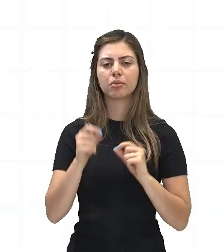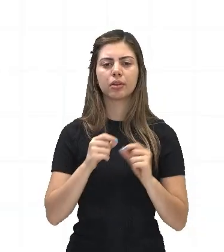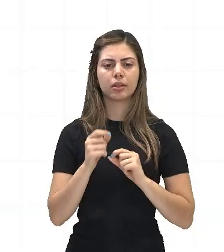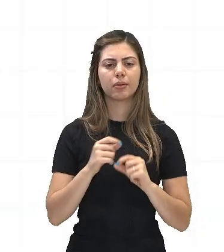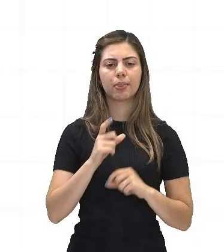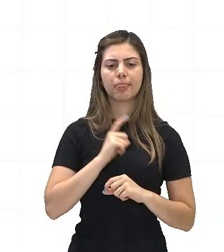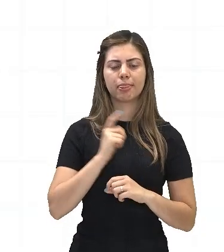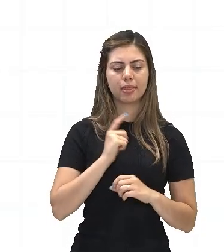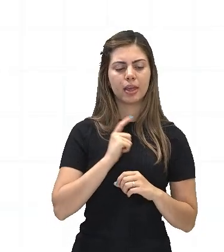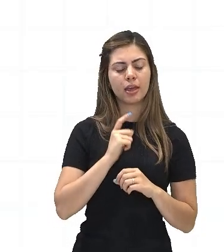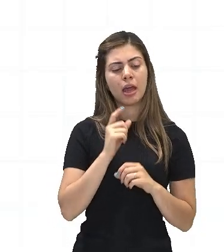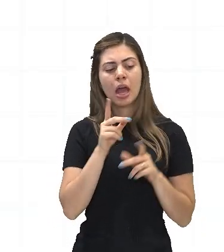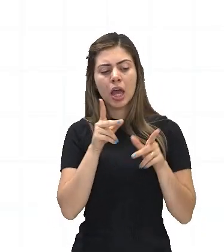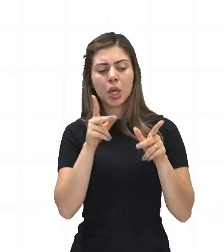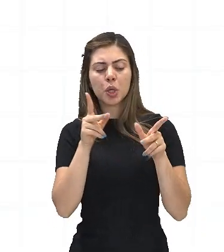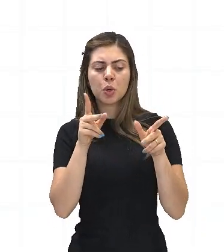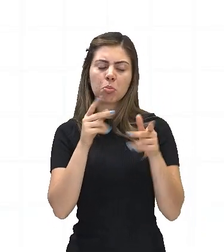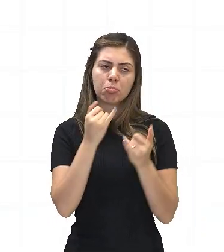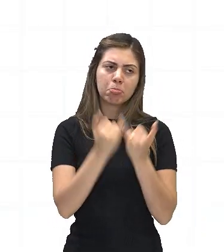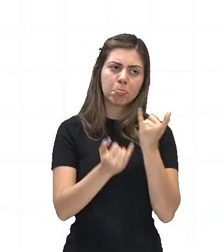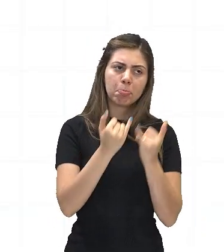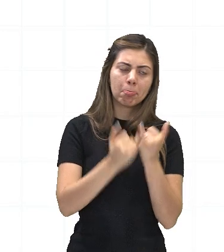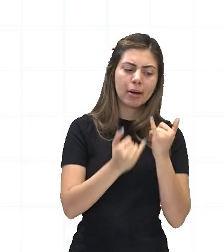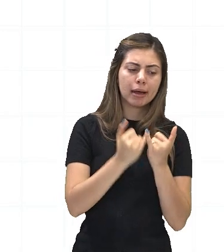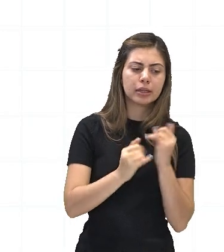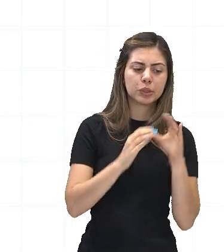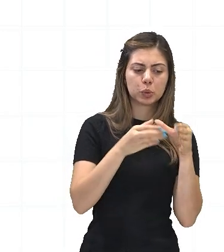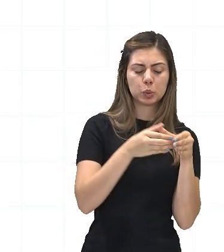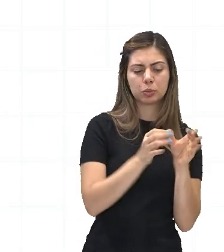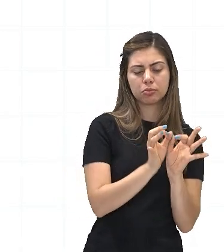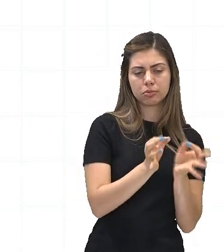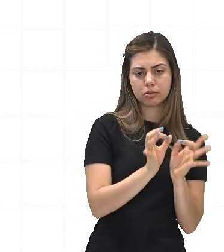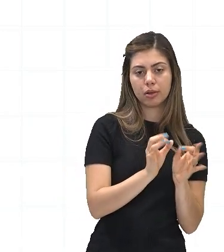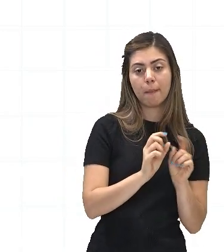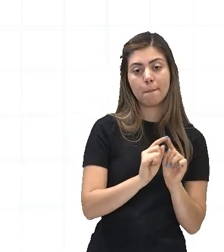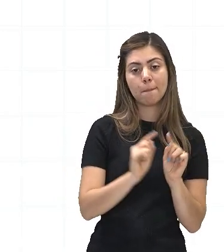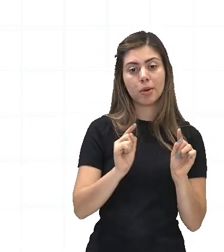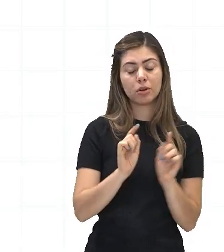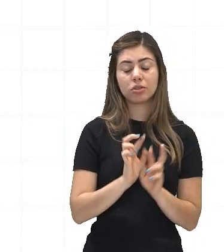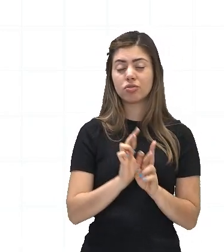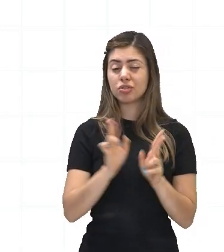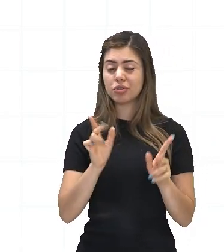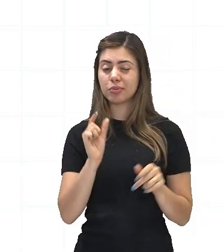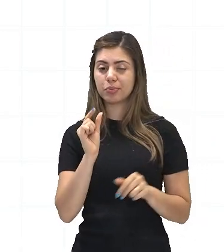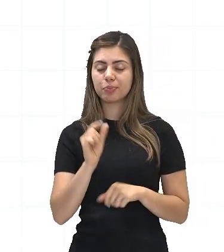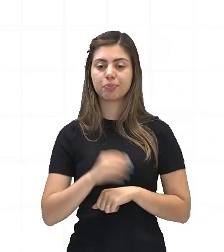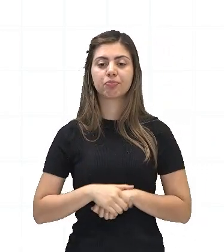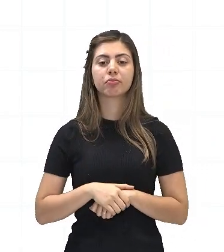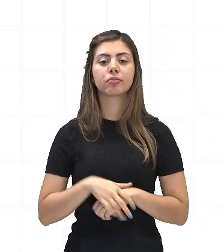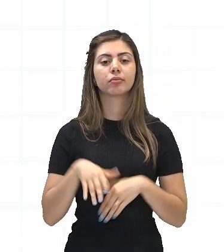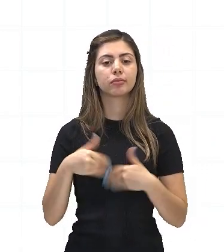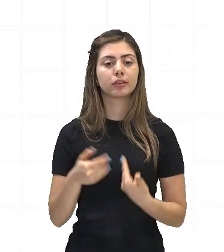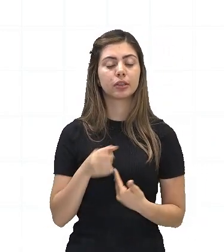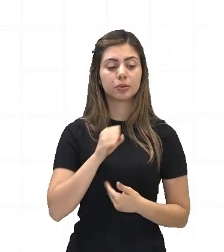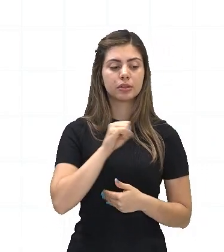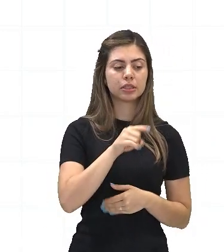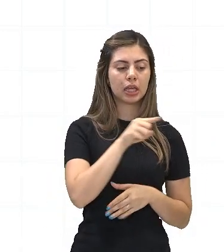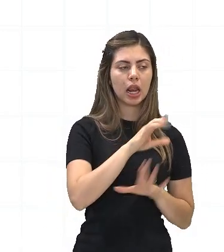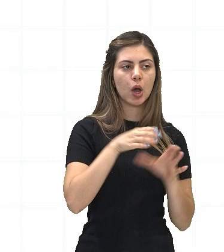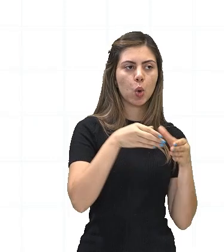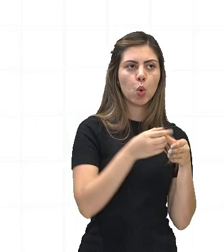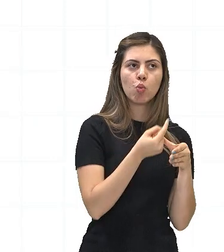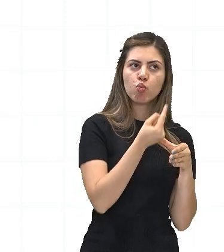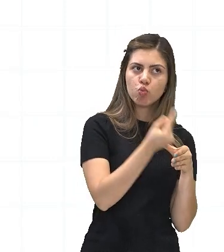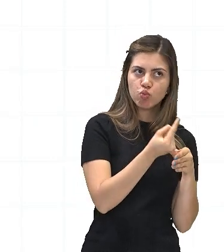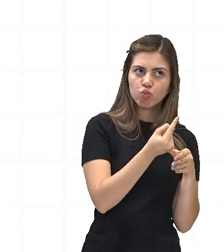processo parecido com o simples e vai avançar. Por quê? Se o sujeito simples tem um núcleo só,